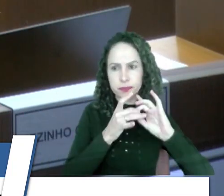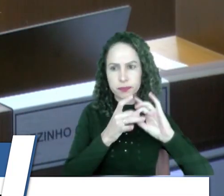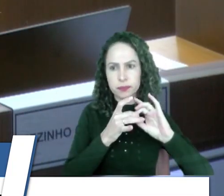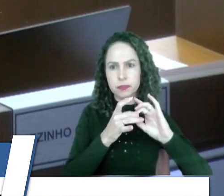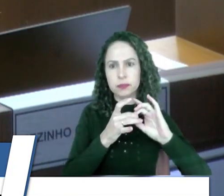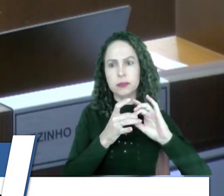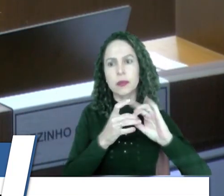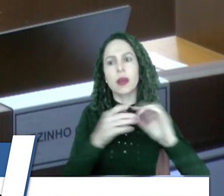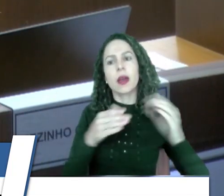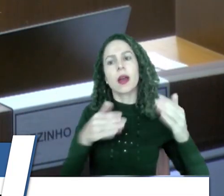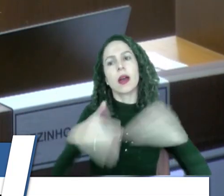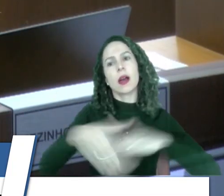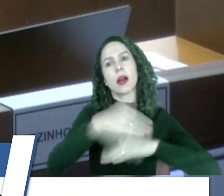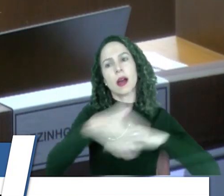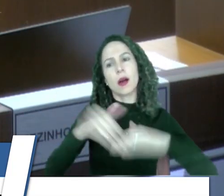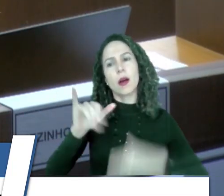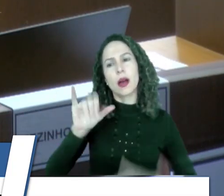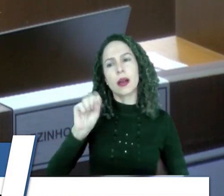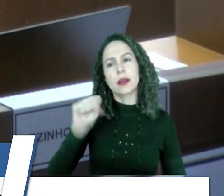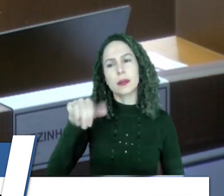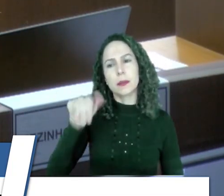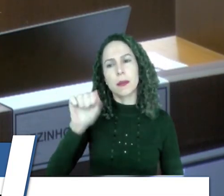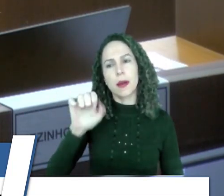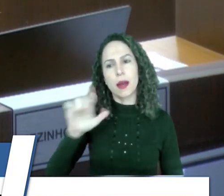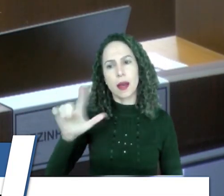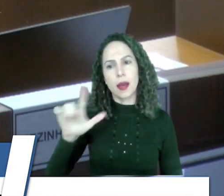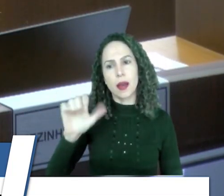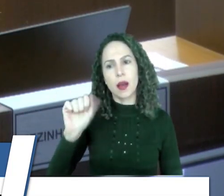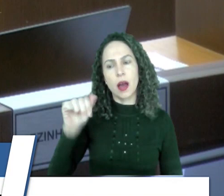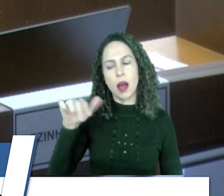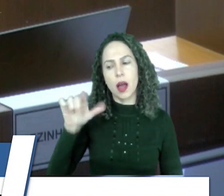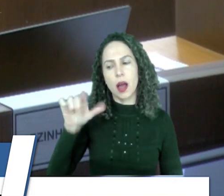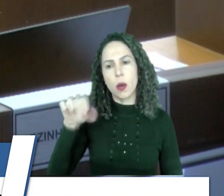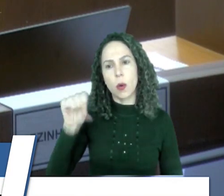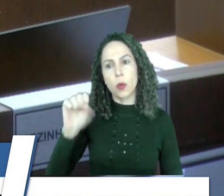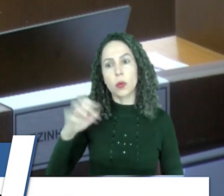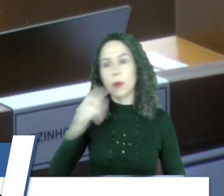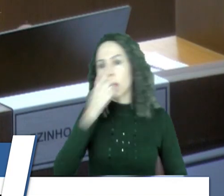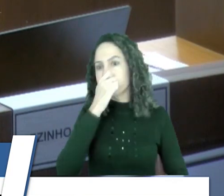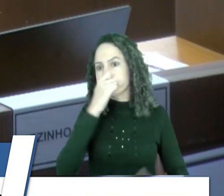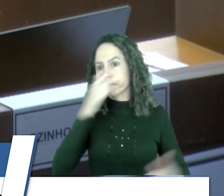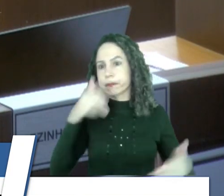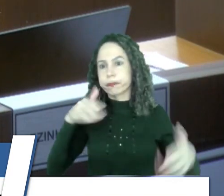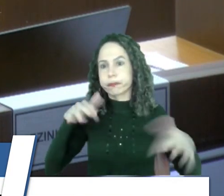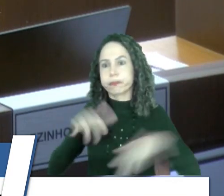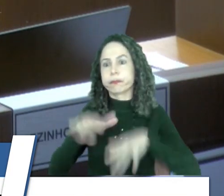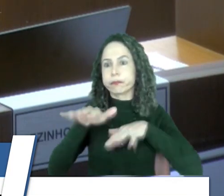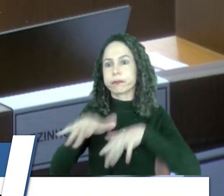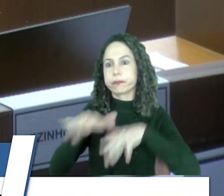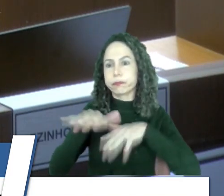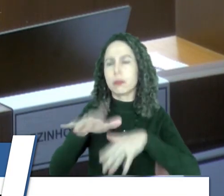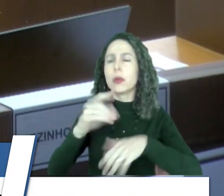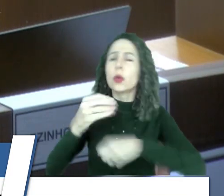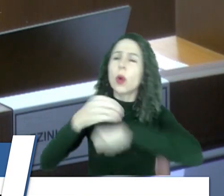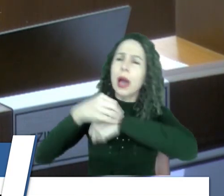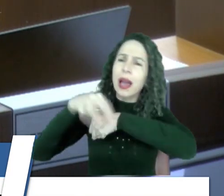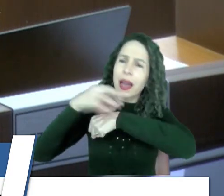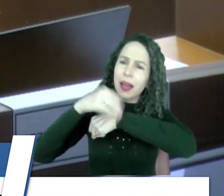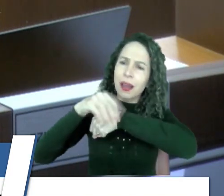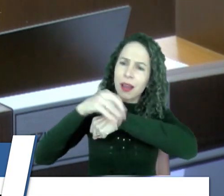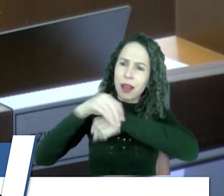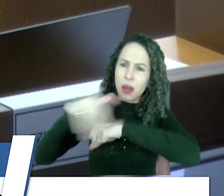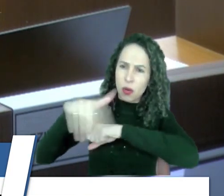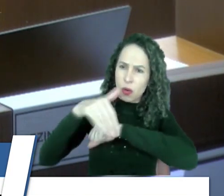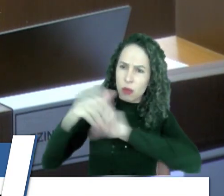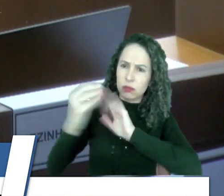Alonso e Alonso para desafogar o trânsito lá na Demar de Barros. Todas as indicações que eu fiz de lá, eu expliquei